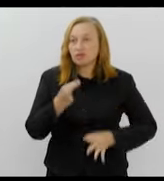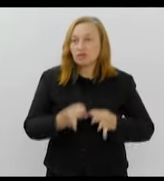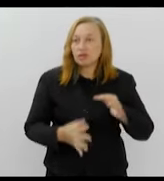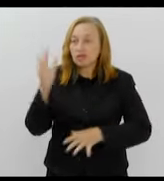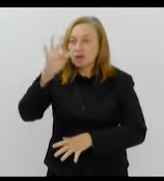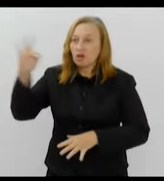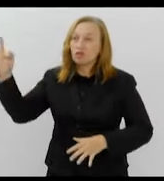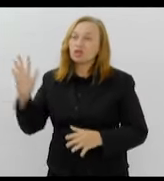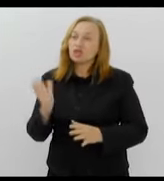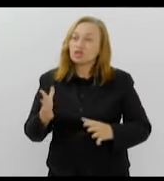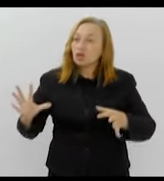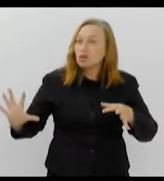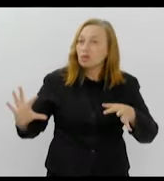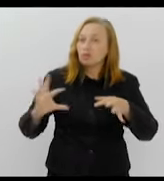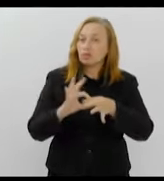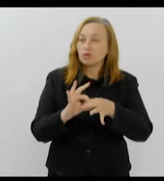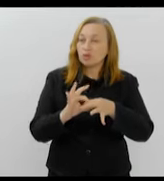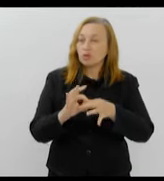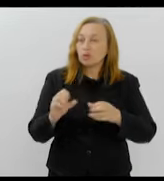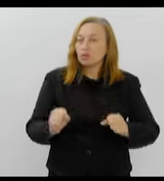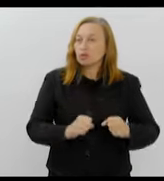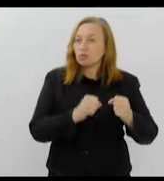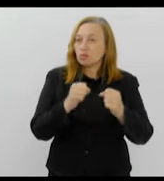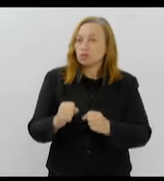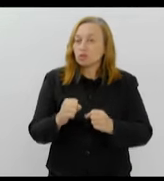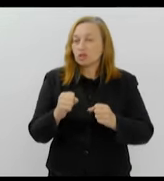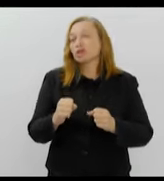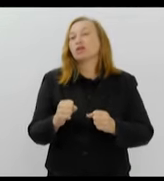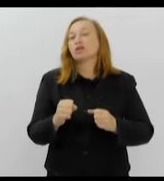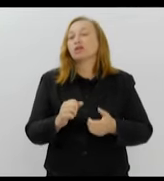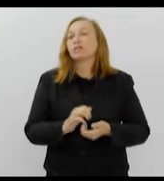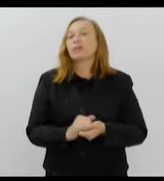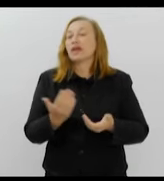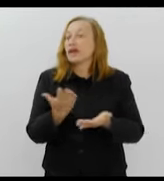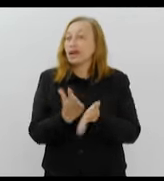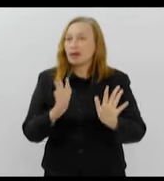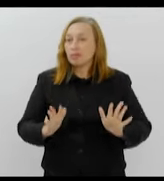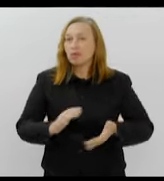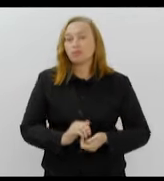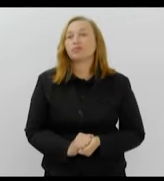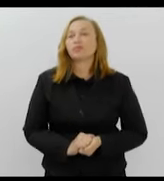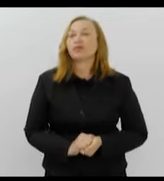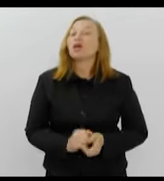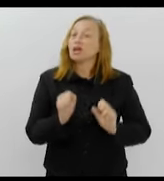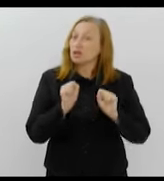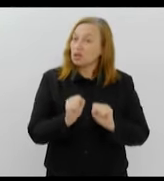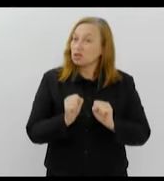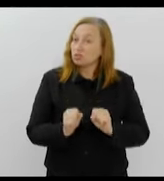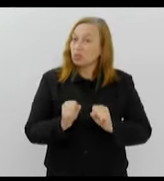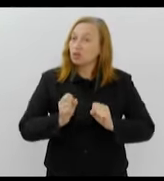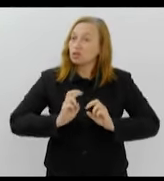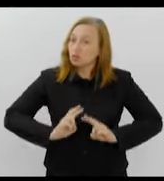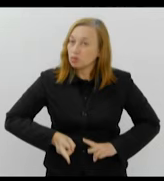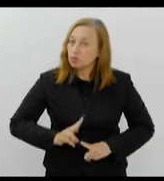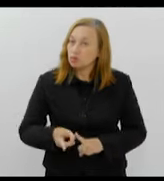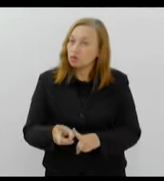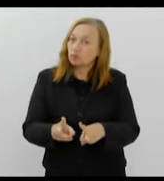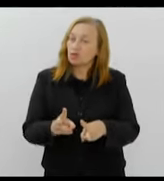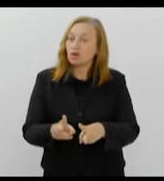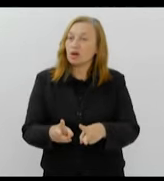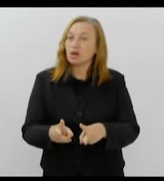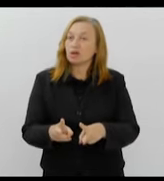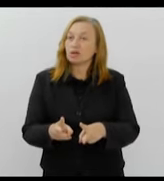Nacional do Poder Judiciário que acabou a cláusula de barreira no Brasil e que que eles possam progredir para as demais etapas do